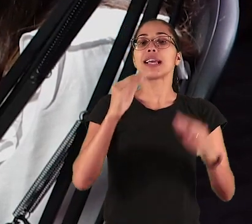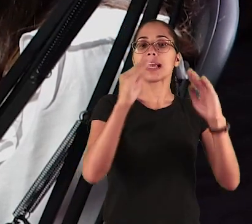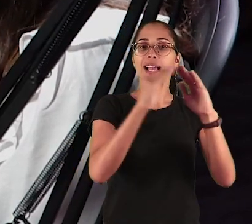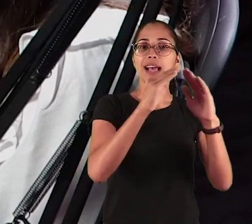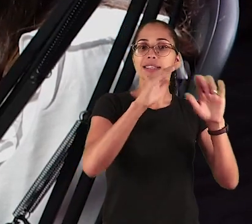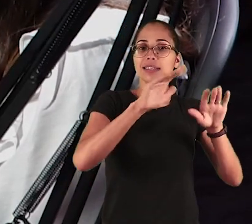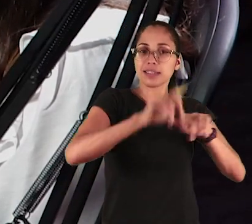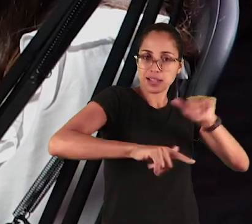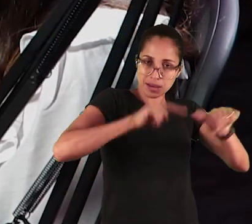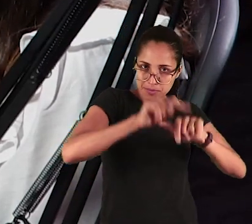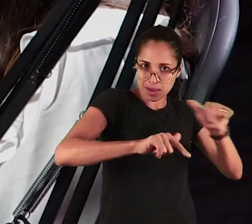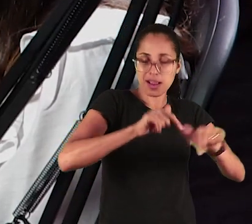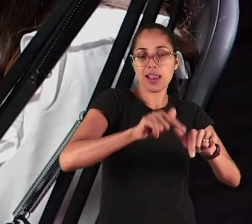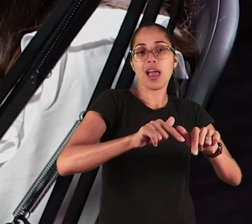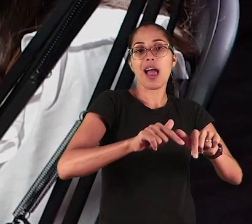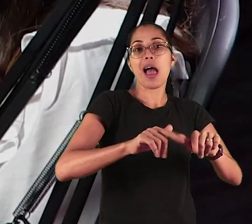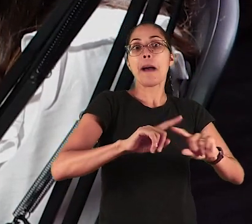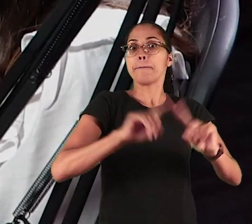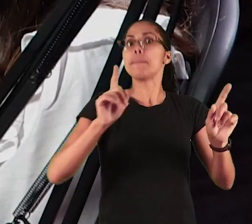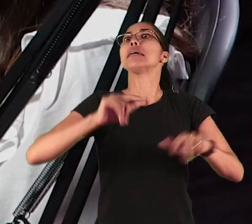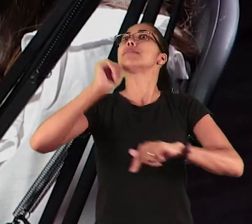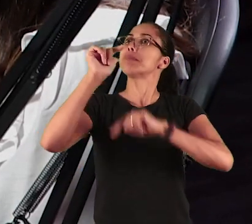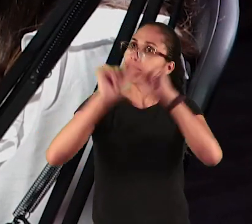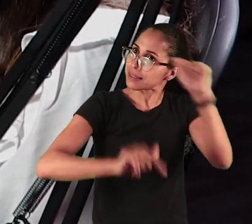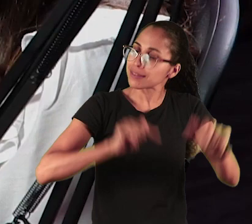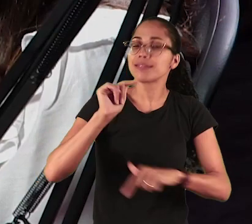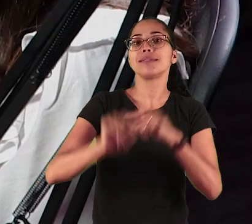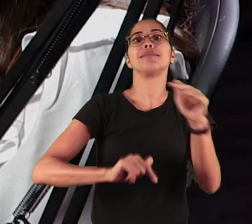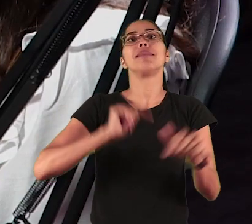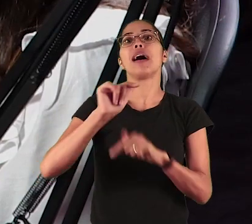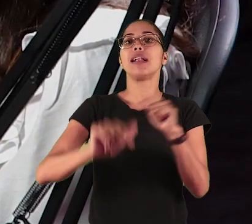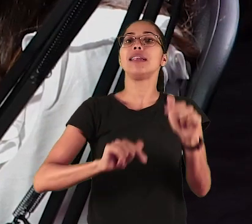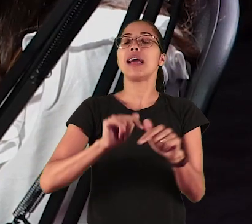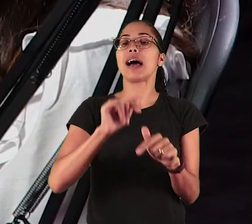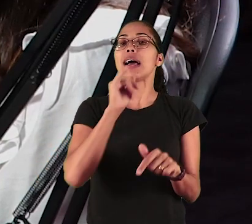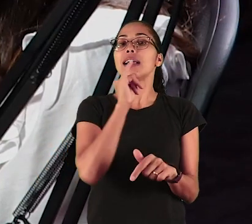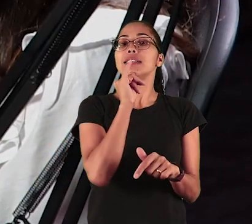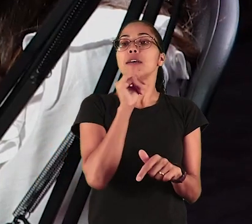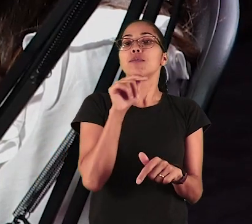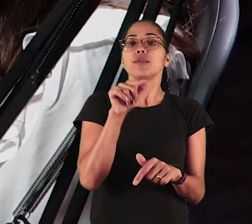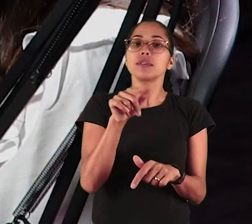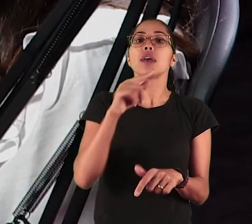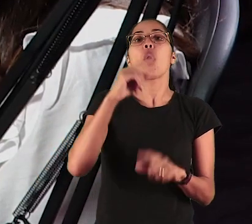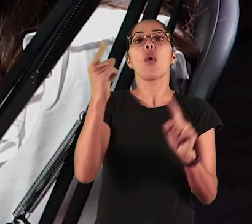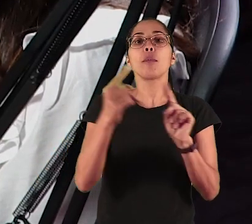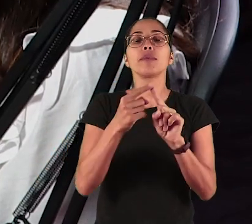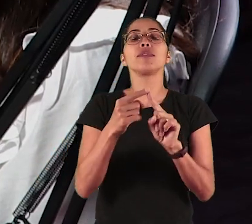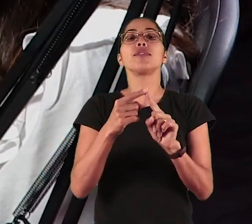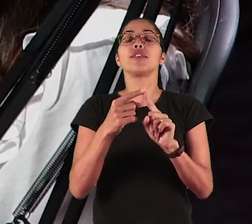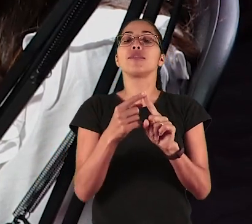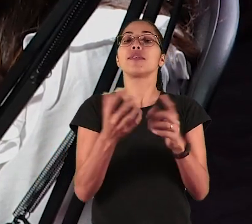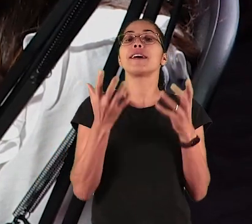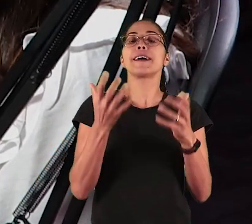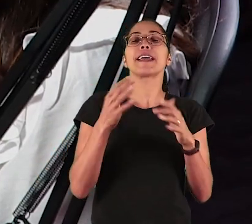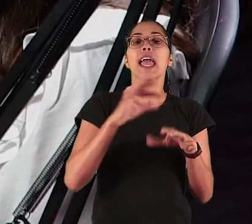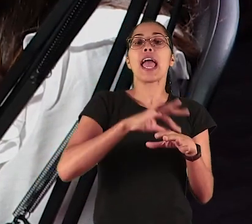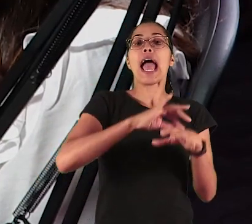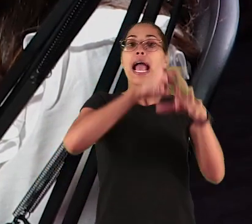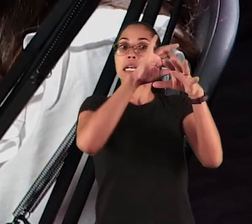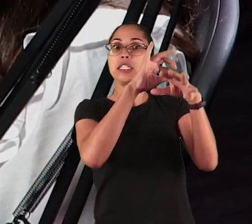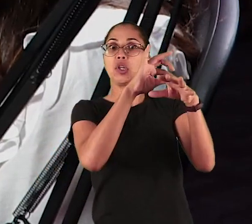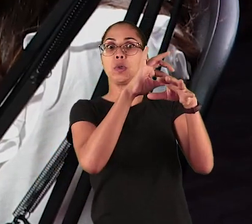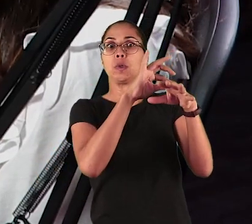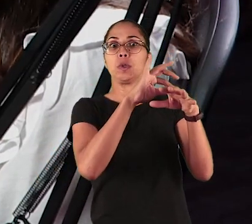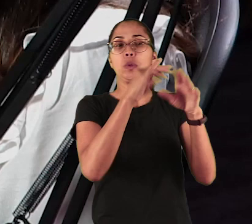no passado ainda assim a gente vai ter que trabalhar muito duro se a gente quiser né ocupar um protagonismo nas nossas respectivas áreas e